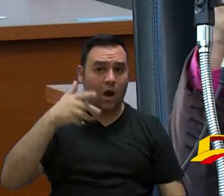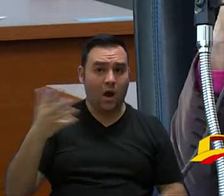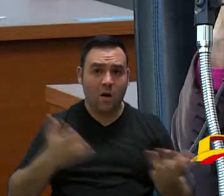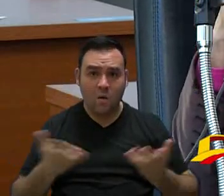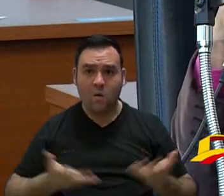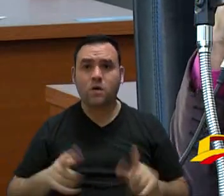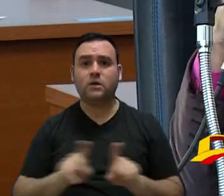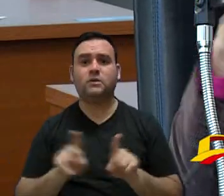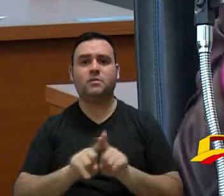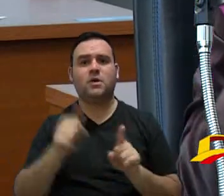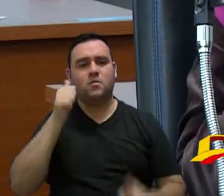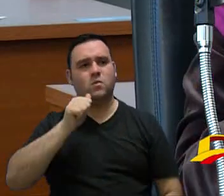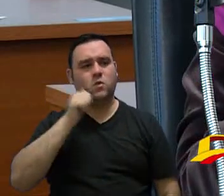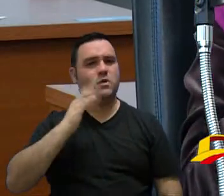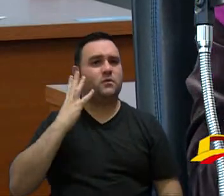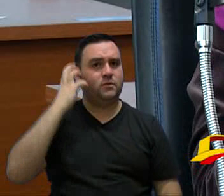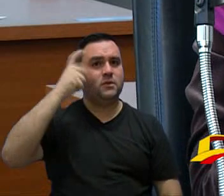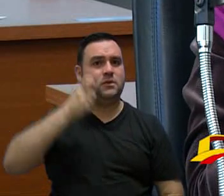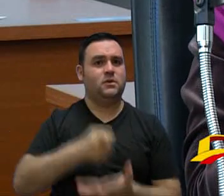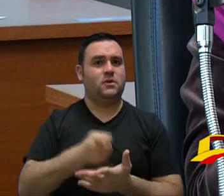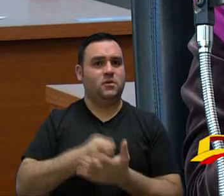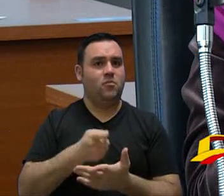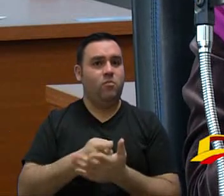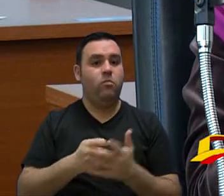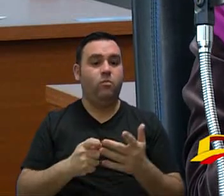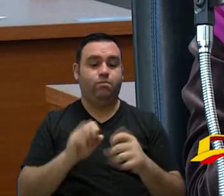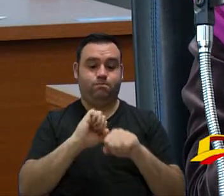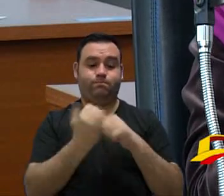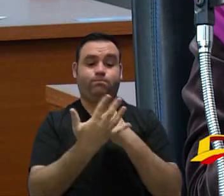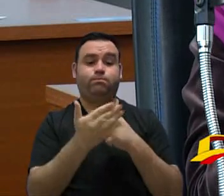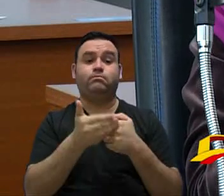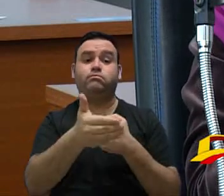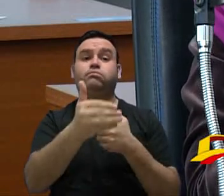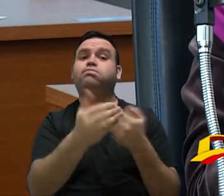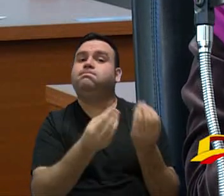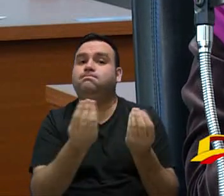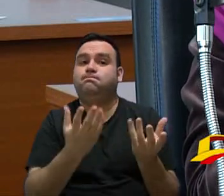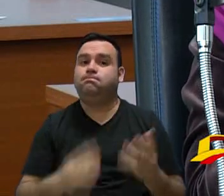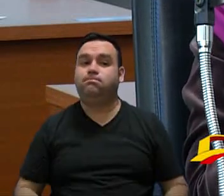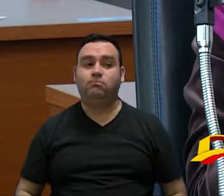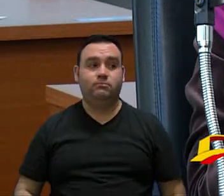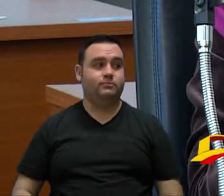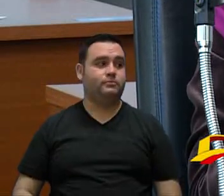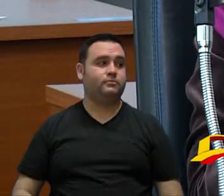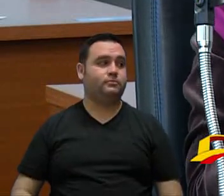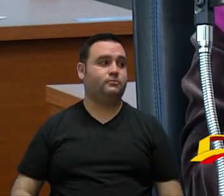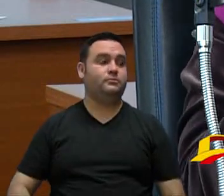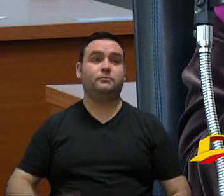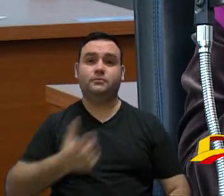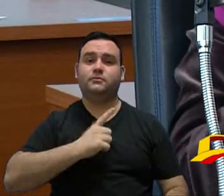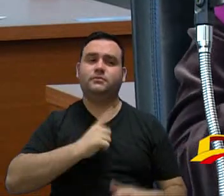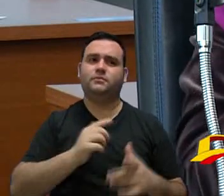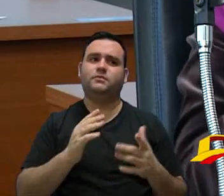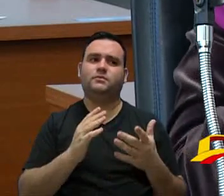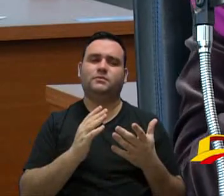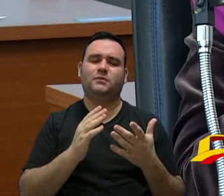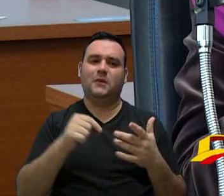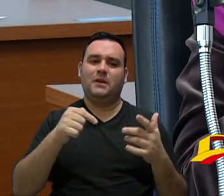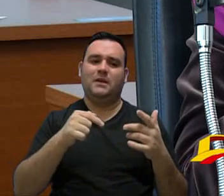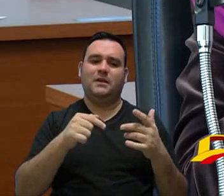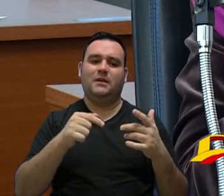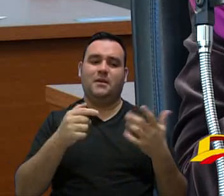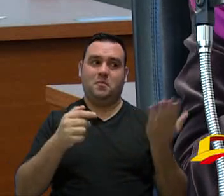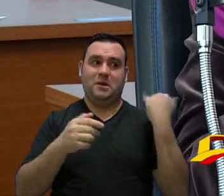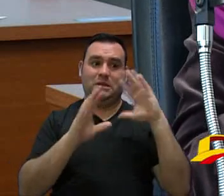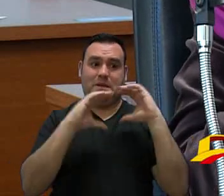senhor fez agora ea vereadora fernanda cobrou do poste com vídeo e a um represamento a casa